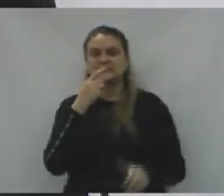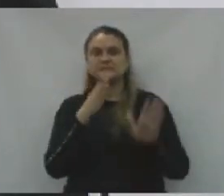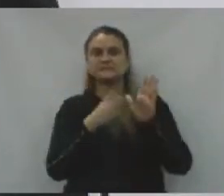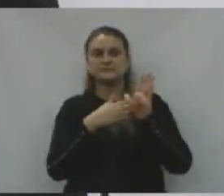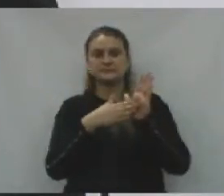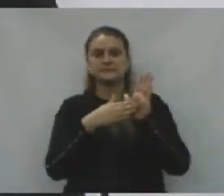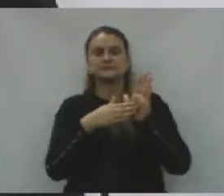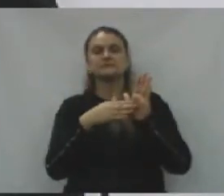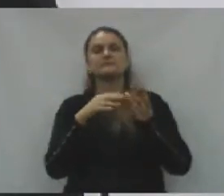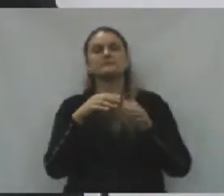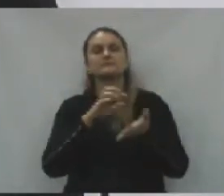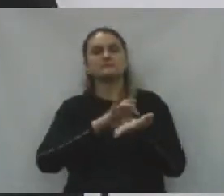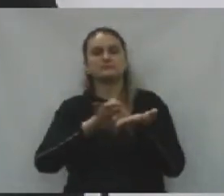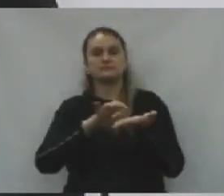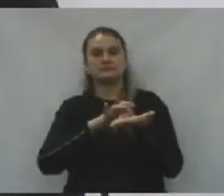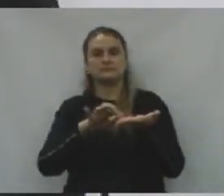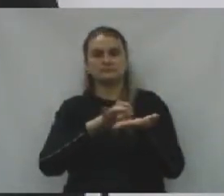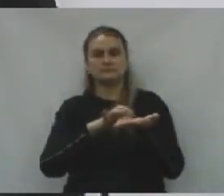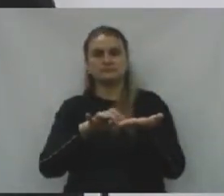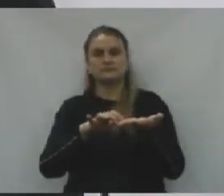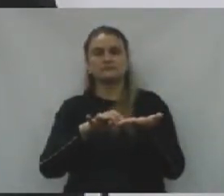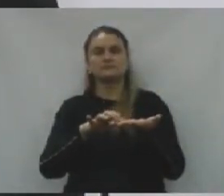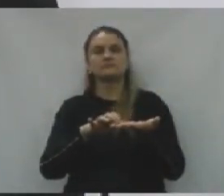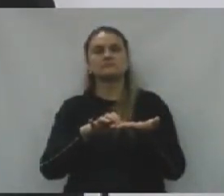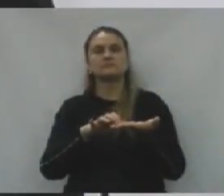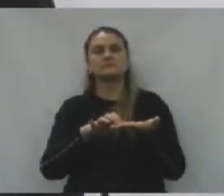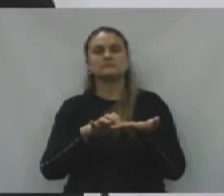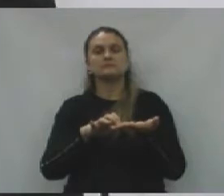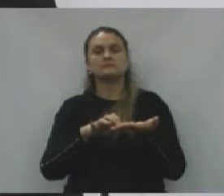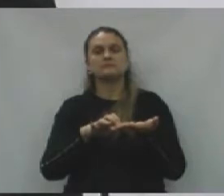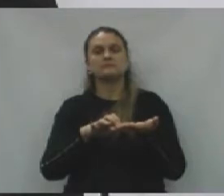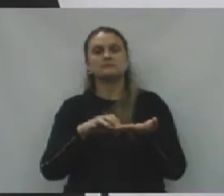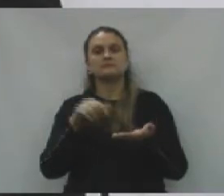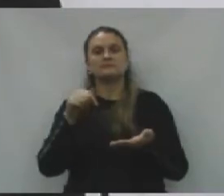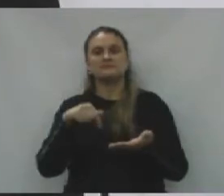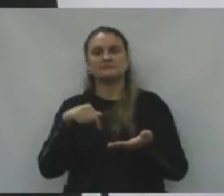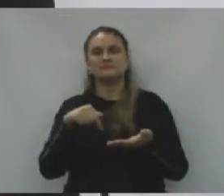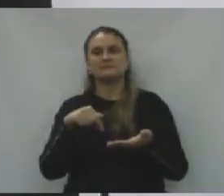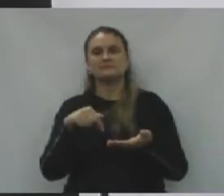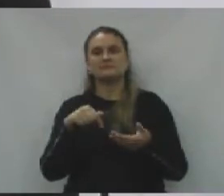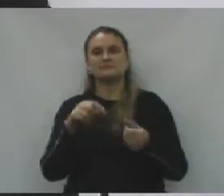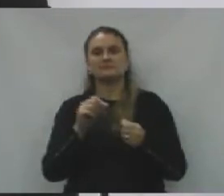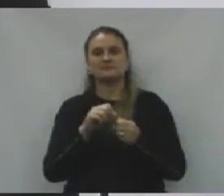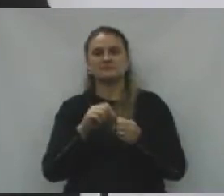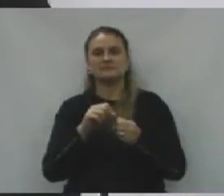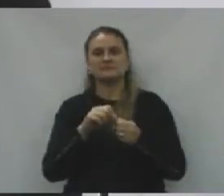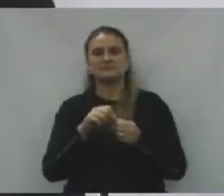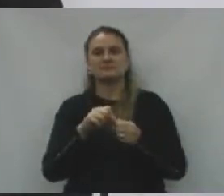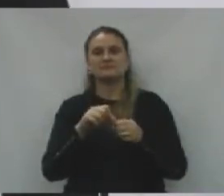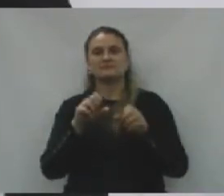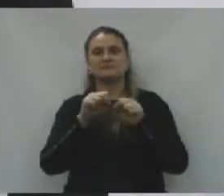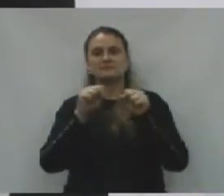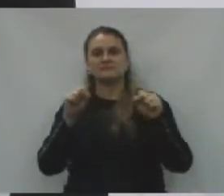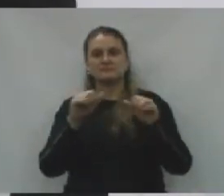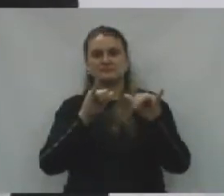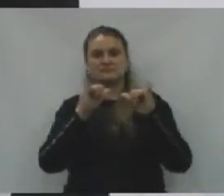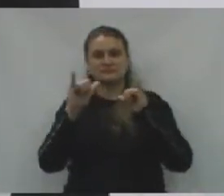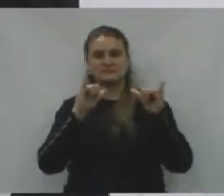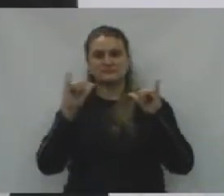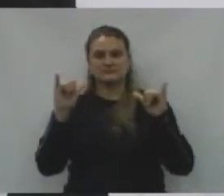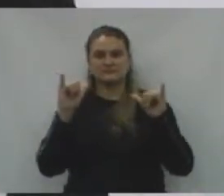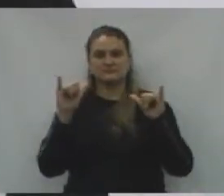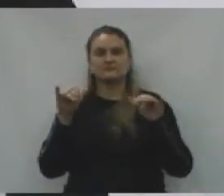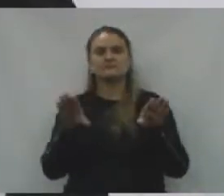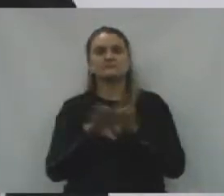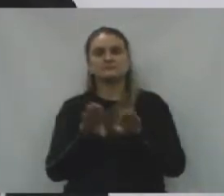publicidade e propaganda, secretariado executivo, e tapado aqui, infelizmente, pela ferramenta, sistemas de